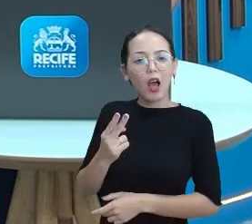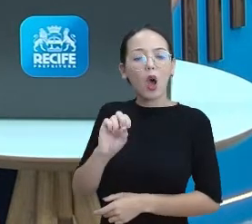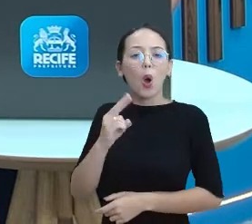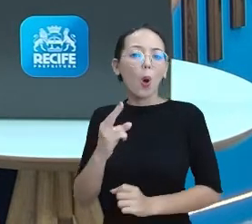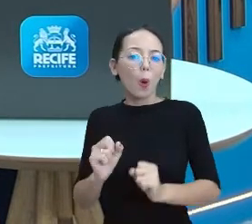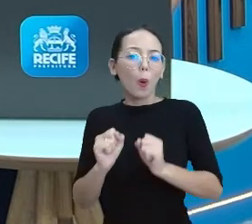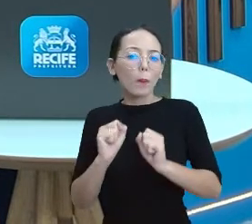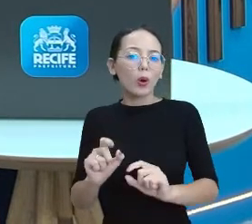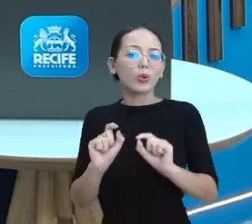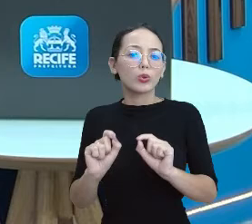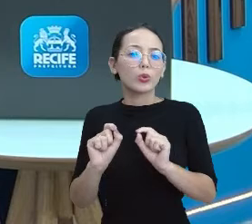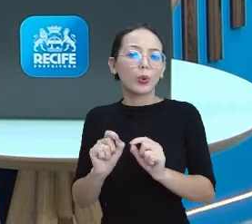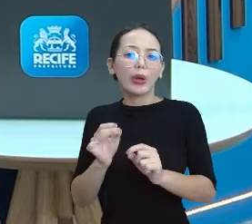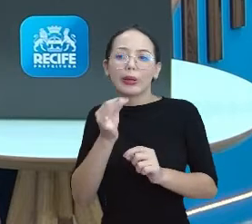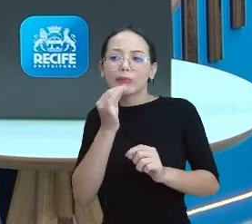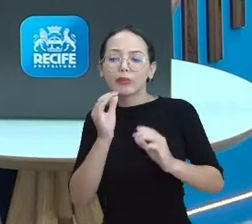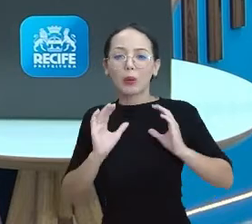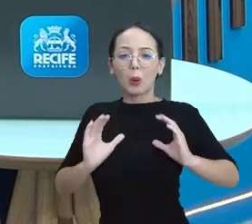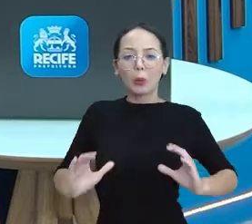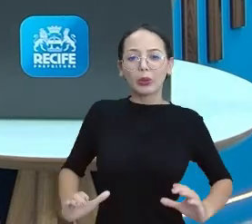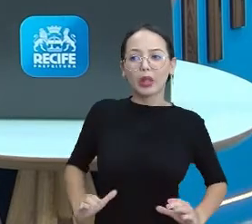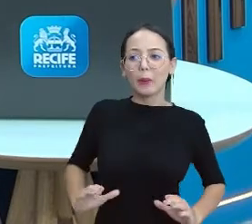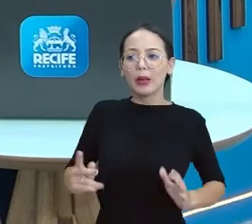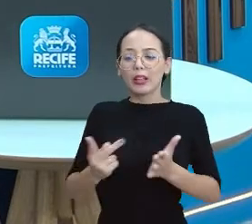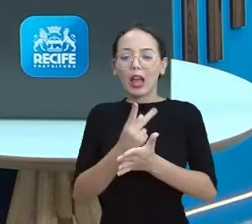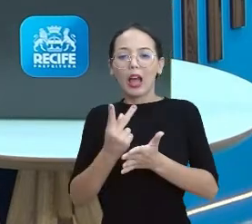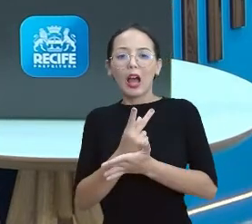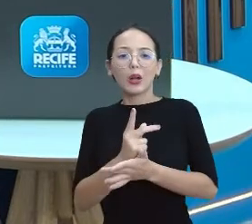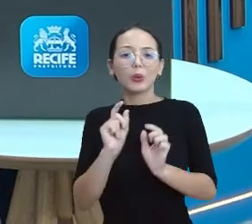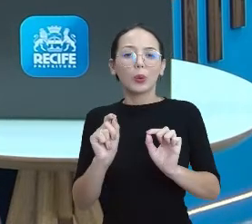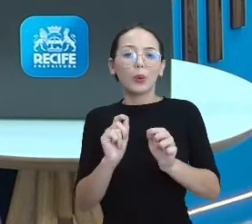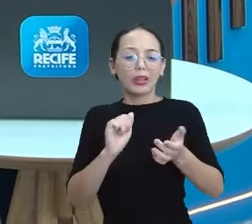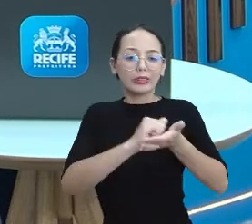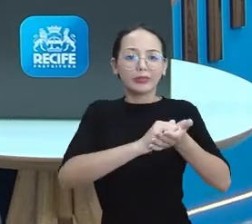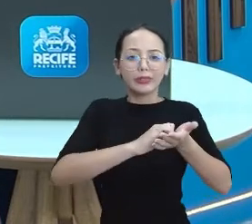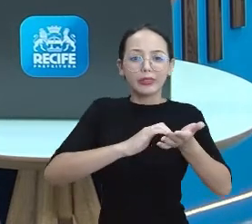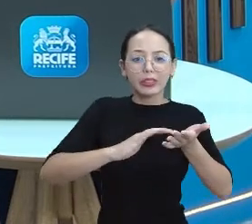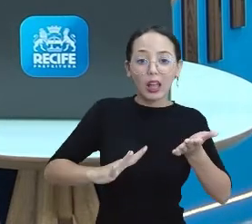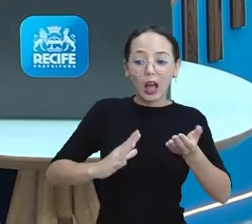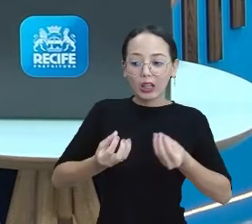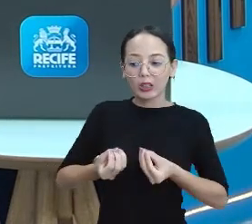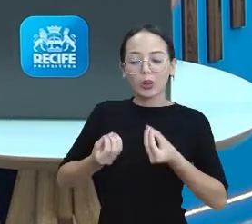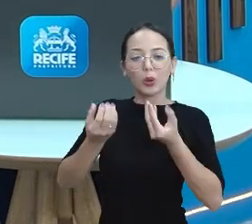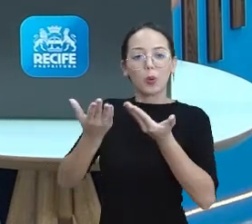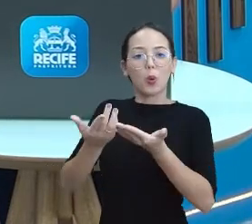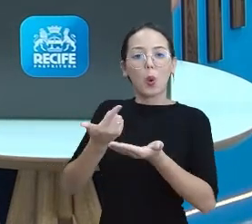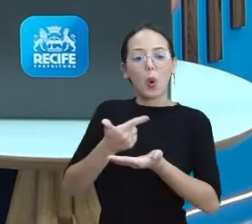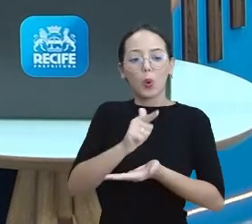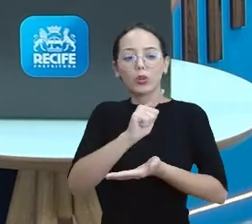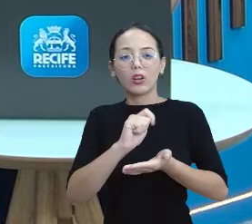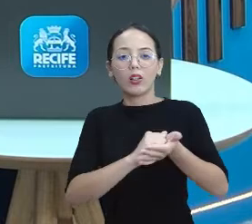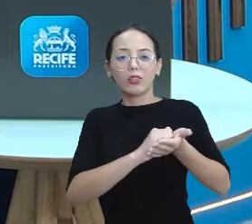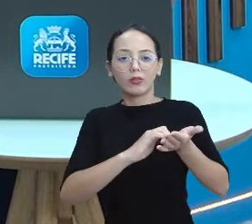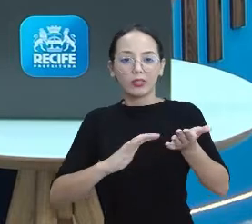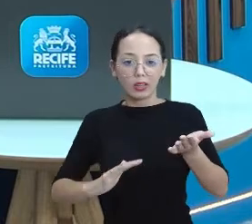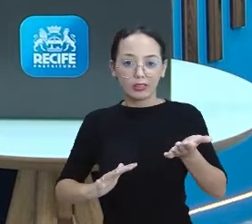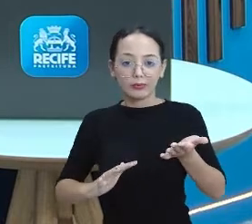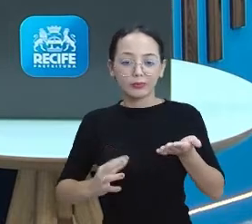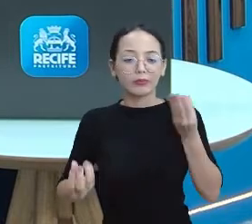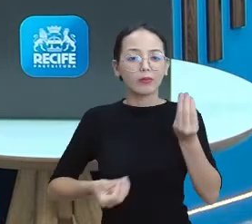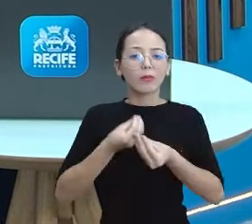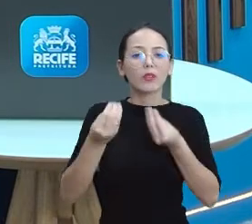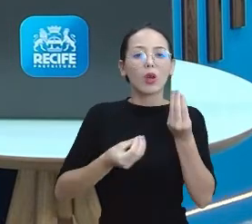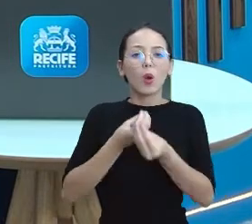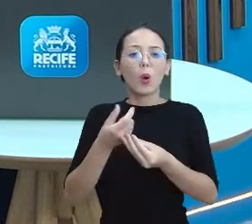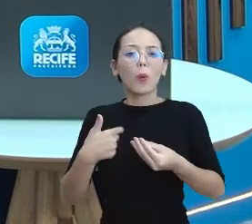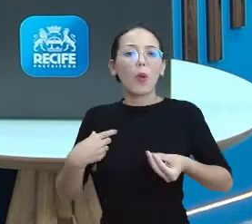uma conduta inadequada com a supressão de uma atividade e o oferecimento de uma outra atividade, né? Como é que eu